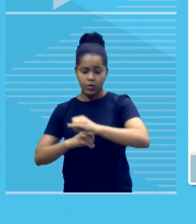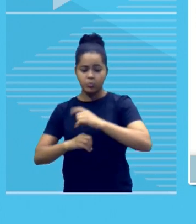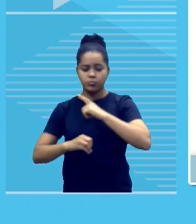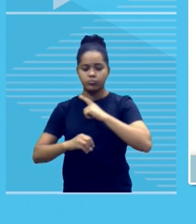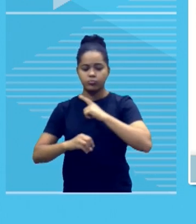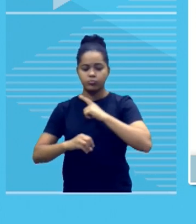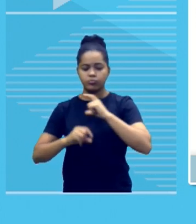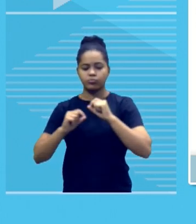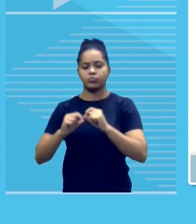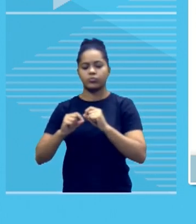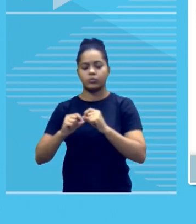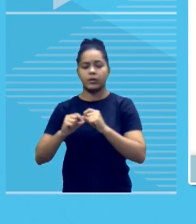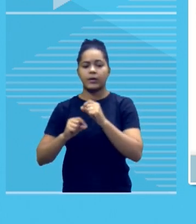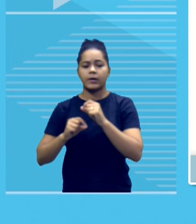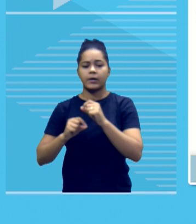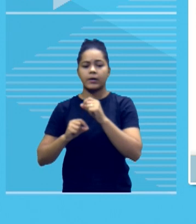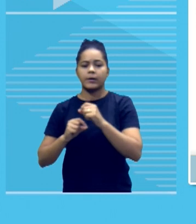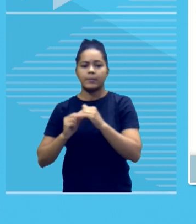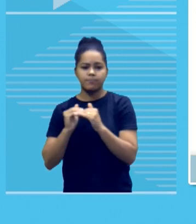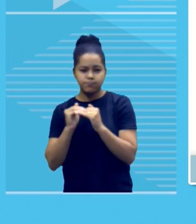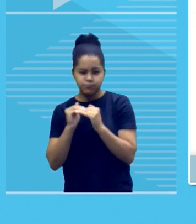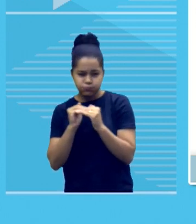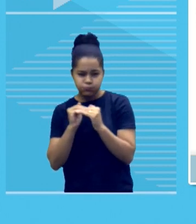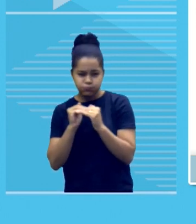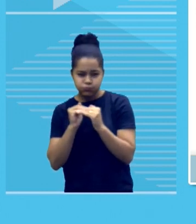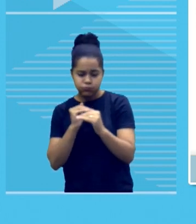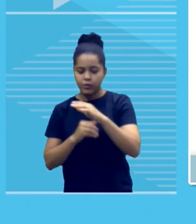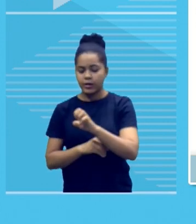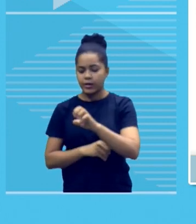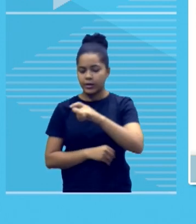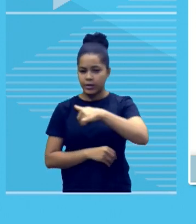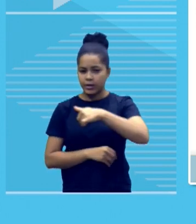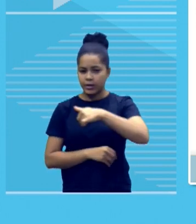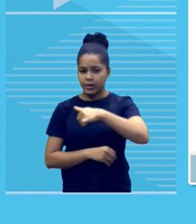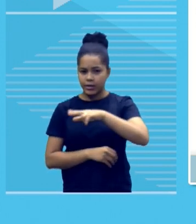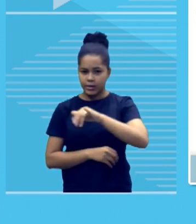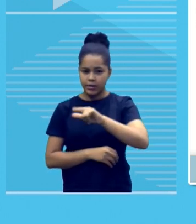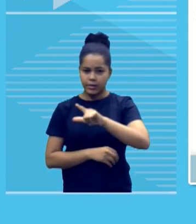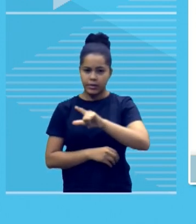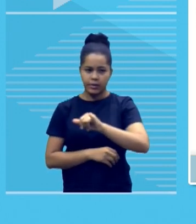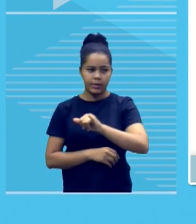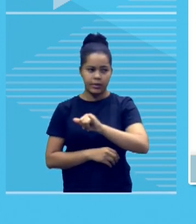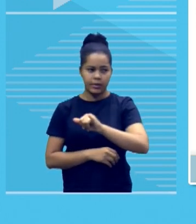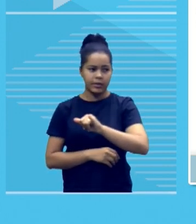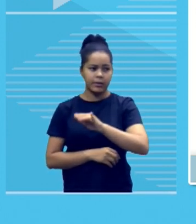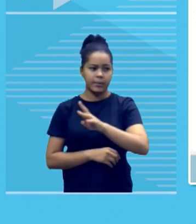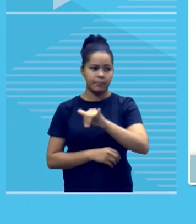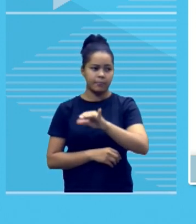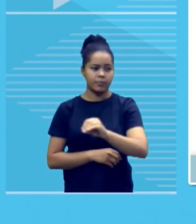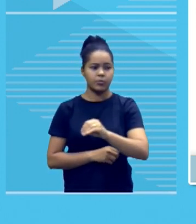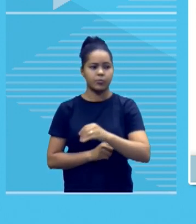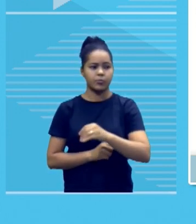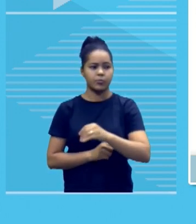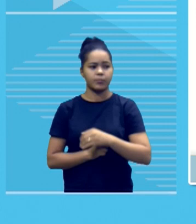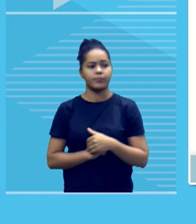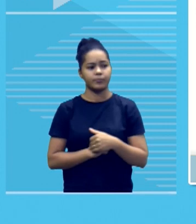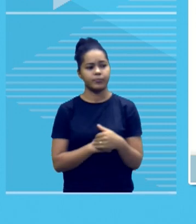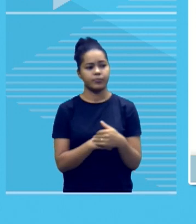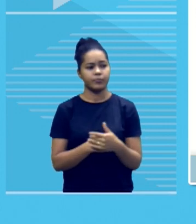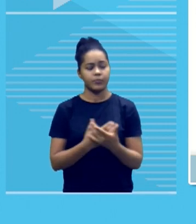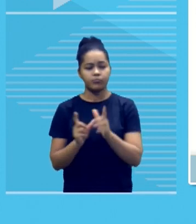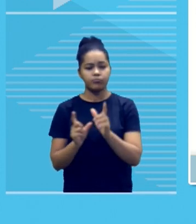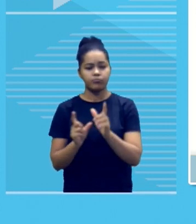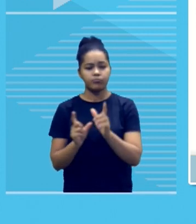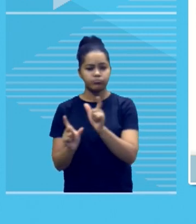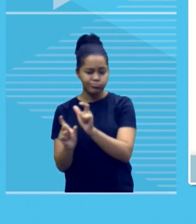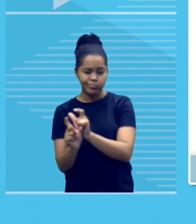aparecer uma questão de isomeria falando em equilíbrio aí você pode marcar até autonomia ou então o símbolo de Equilíbrio